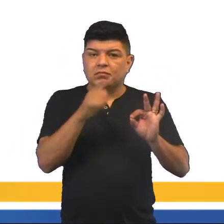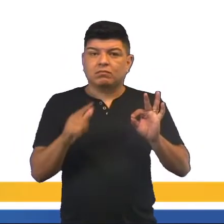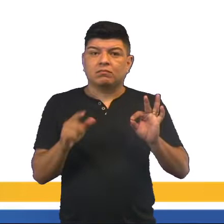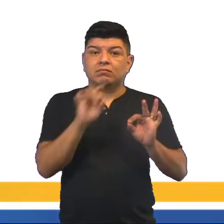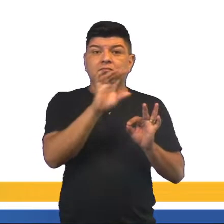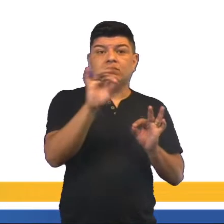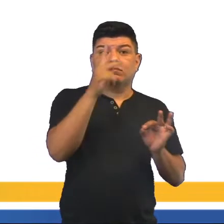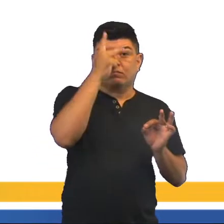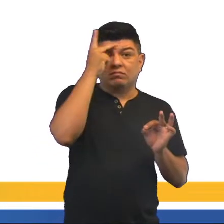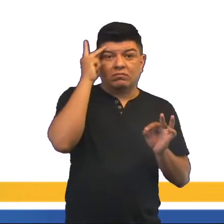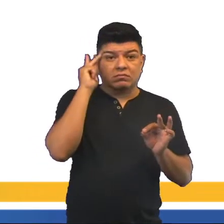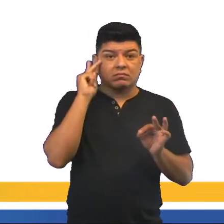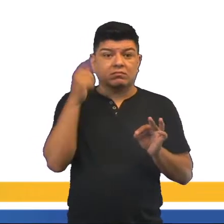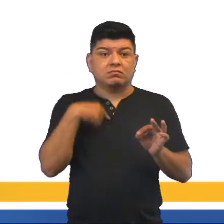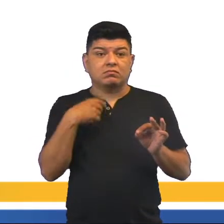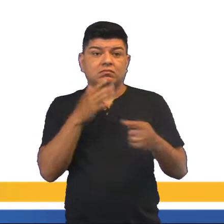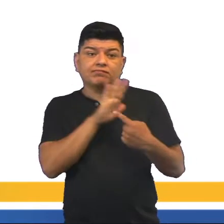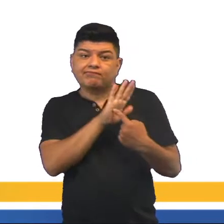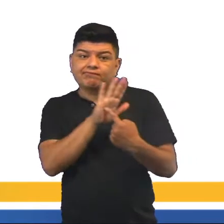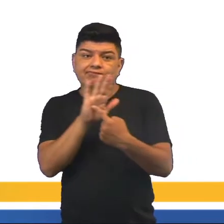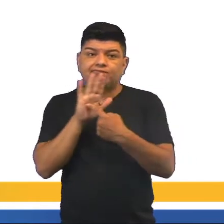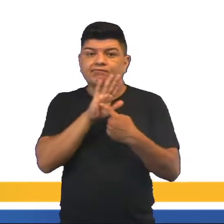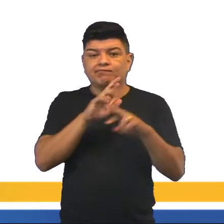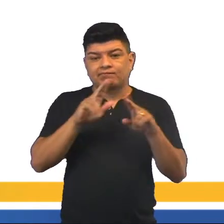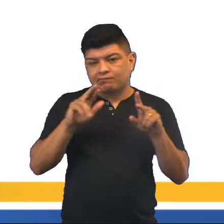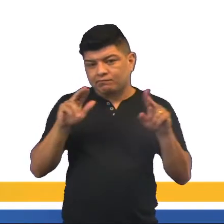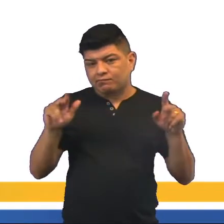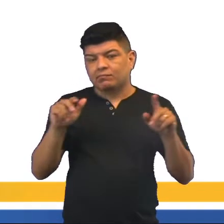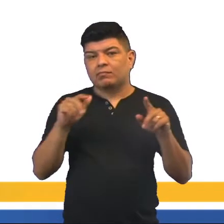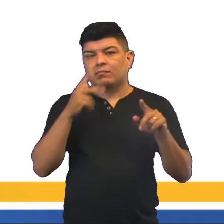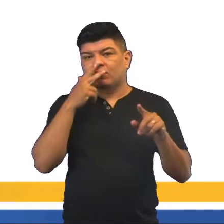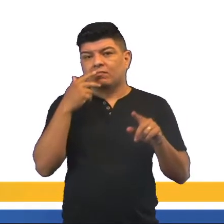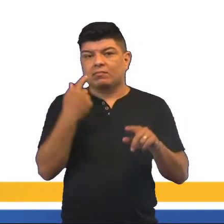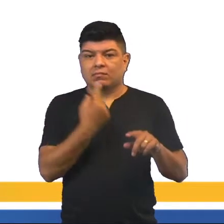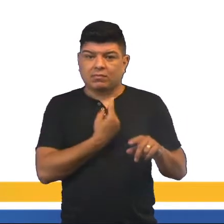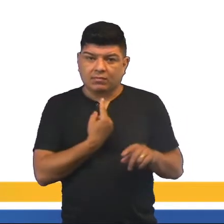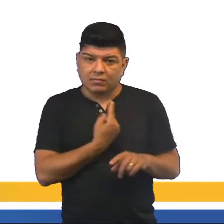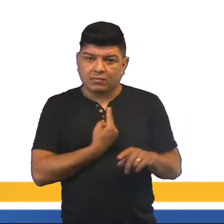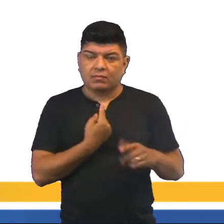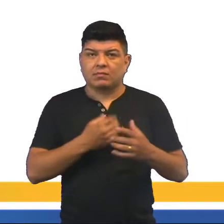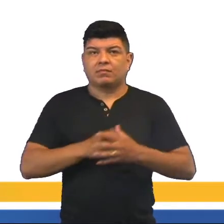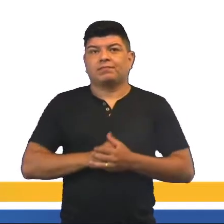pessoa sinalizava o que pretendia expressar de forma diferente, aleatória.